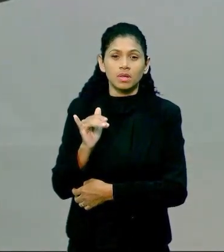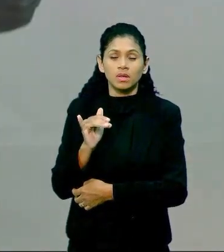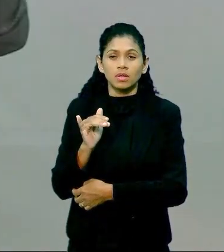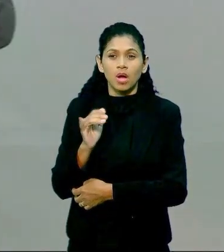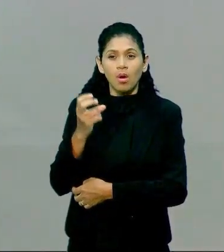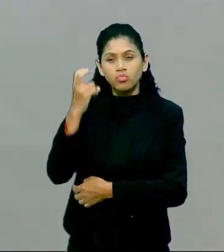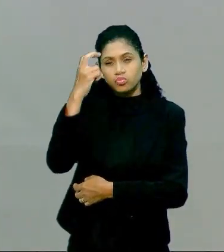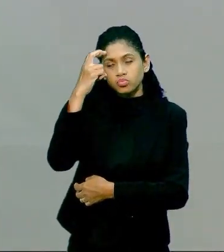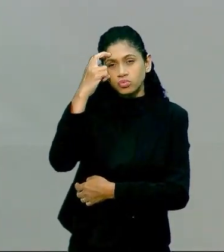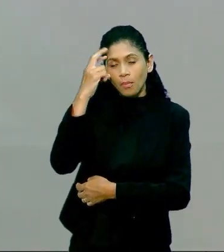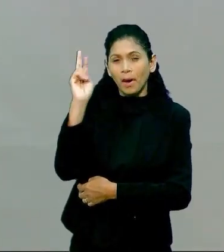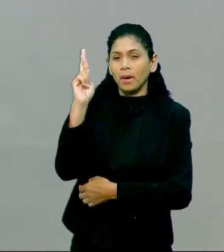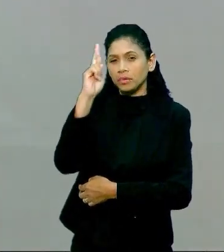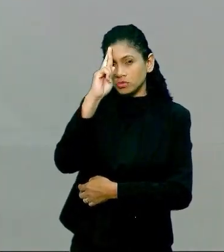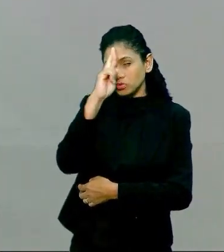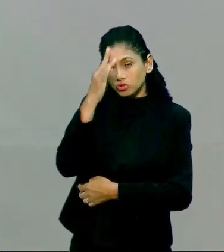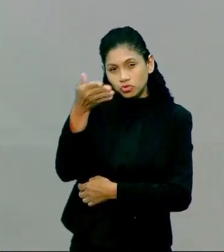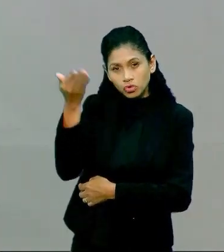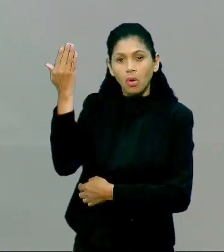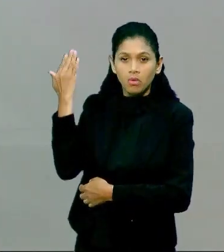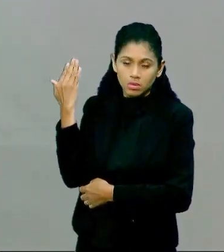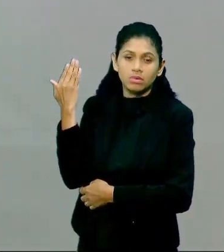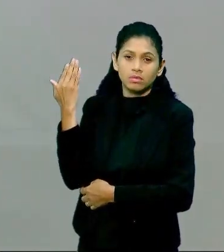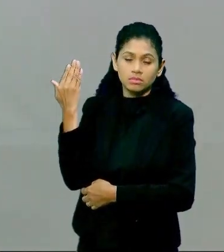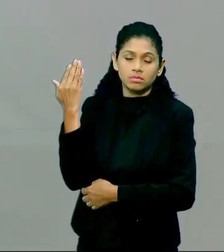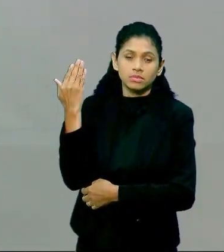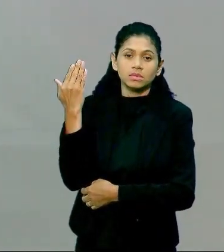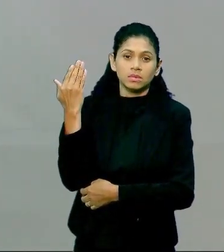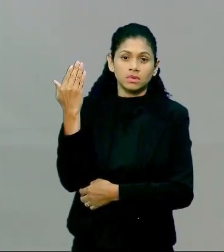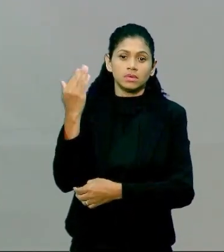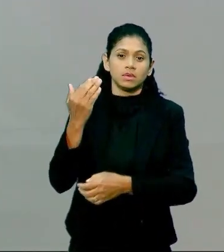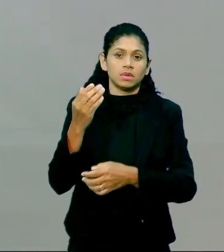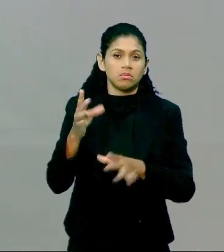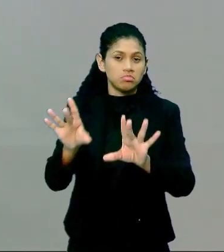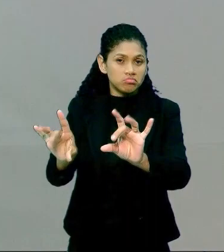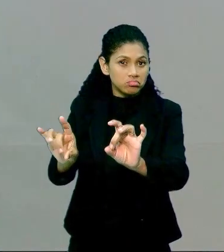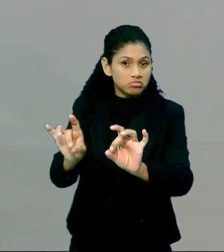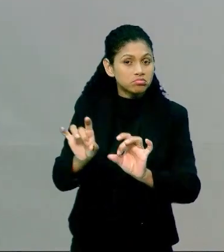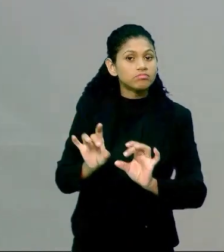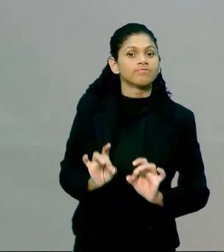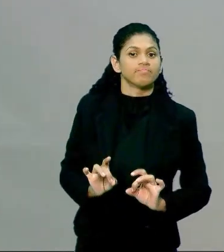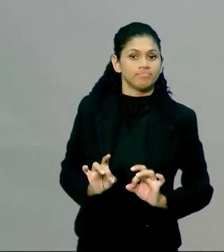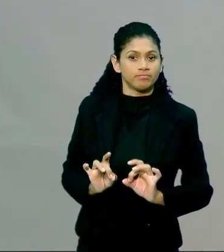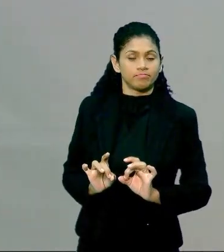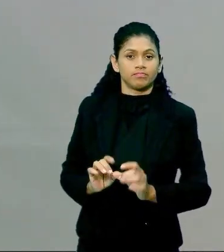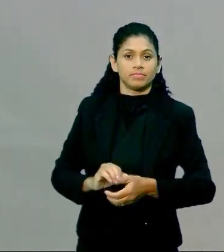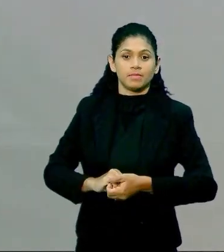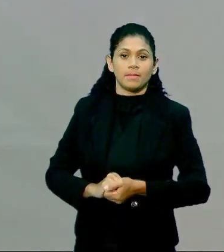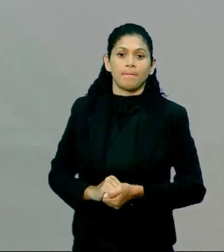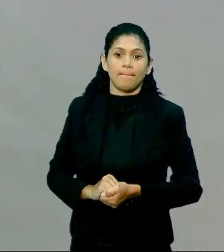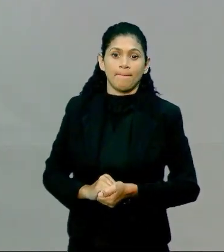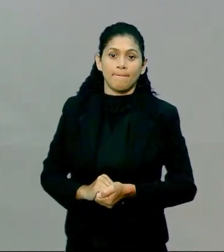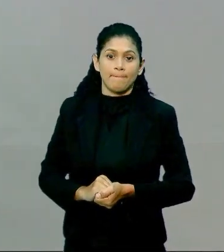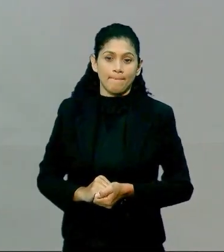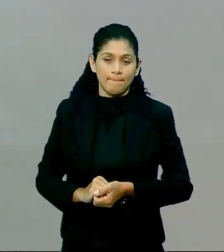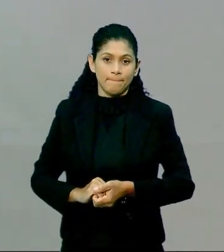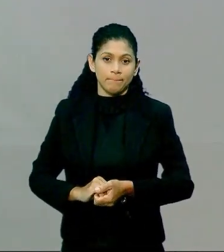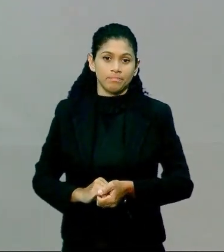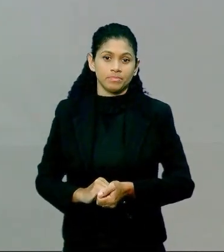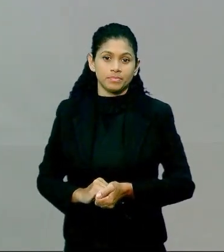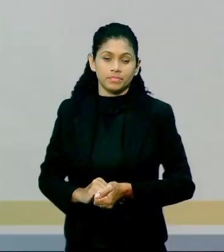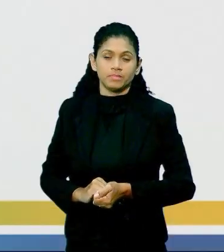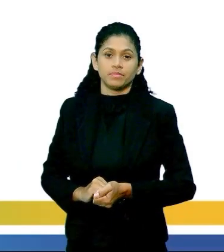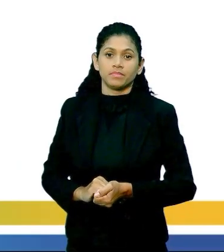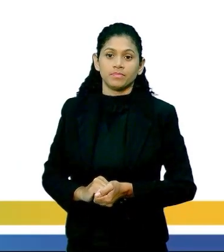culturalmente histórico, ele tem esse segmento um pouco mais técnico, tecnicidade, eu acho que essa é a palavra, vamos lá. É